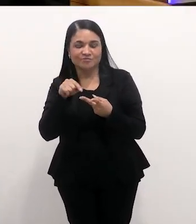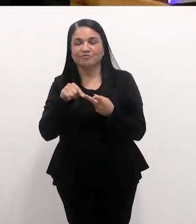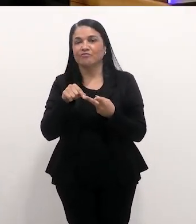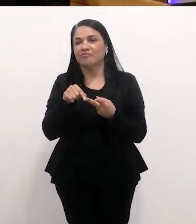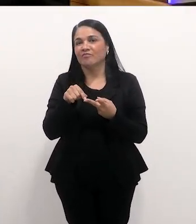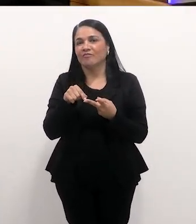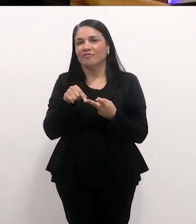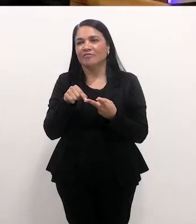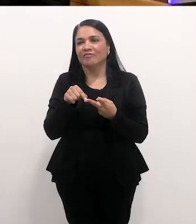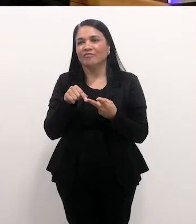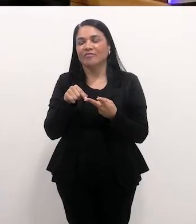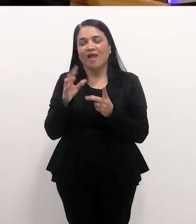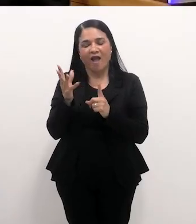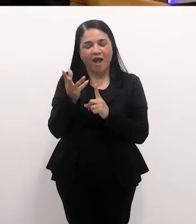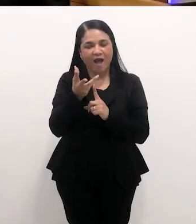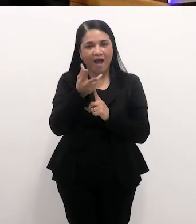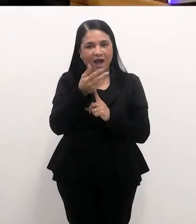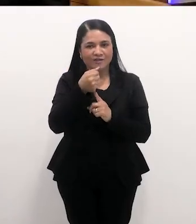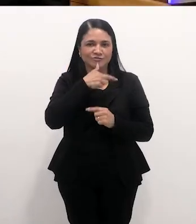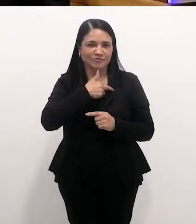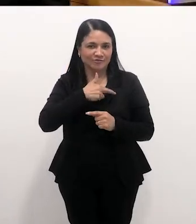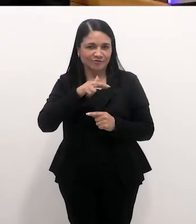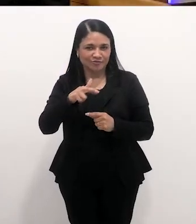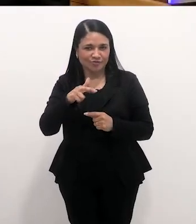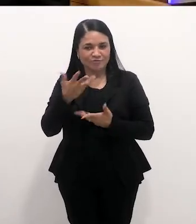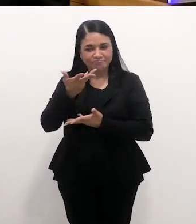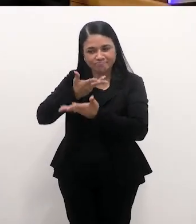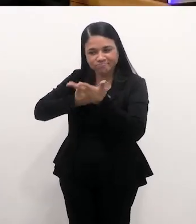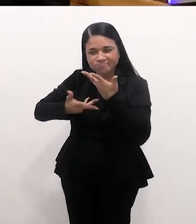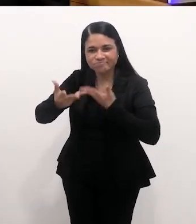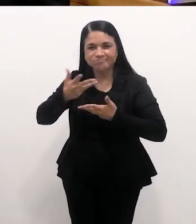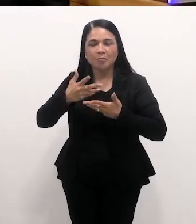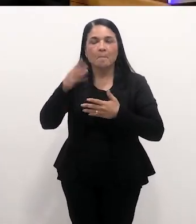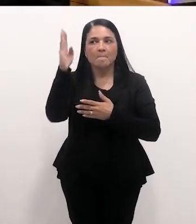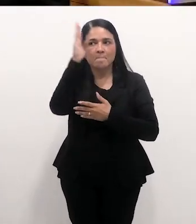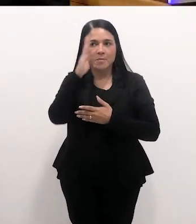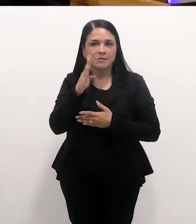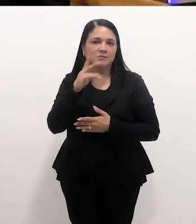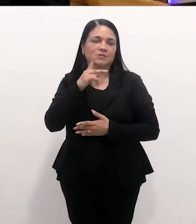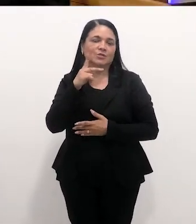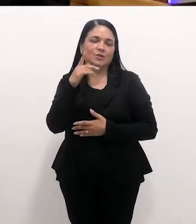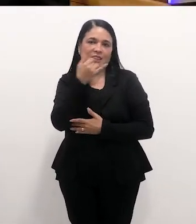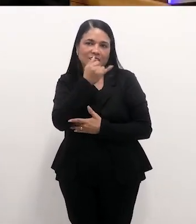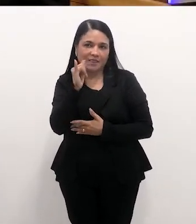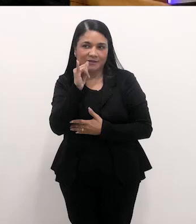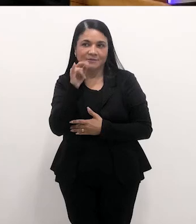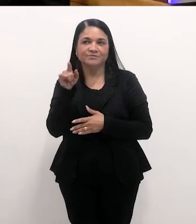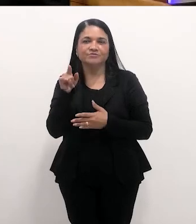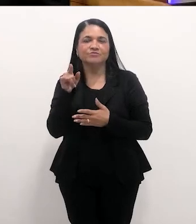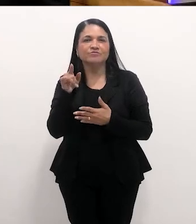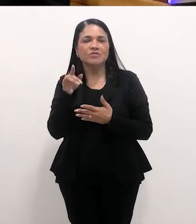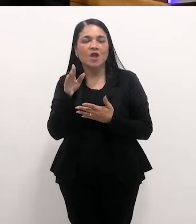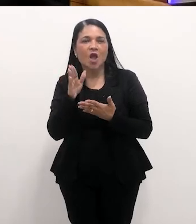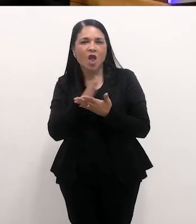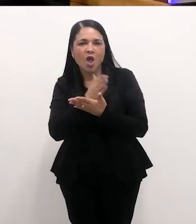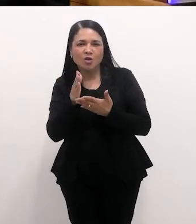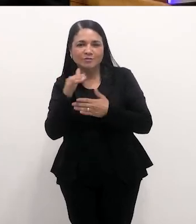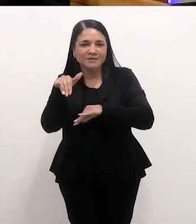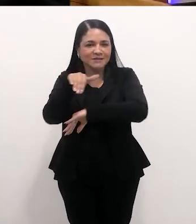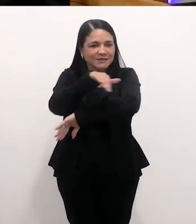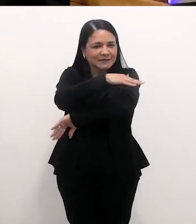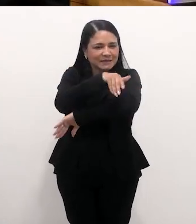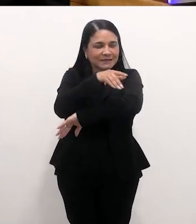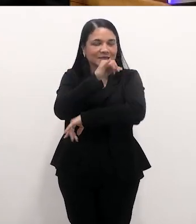A troca na arte religiosa foi muito, muito grande entre Brasil e Itália. Em